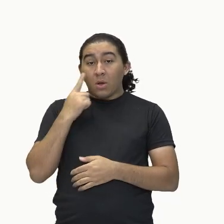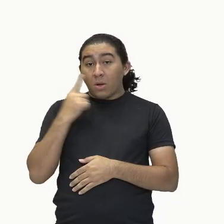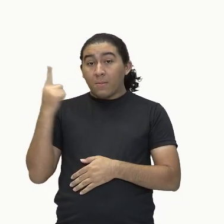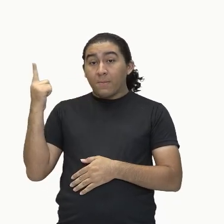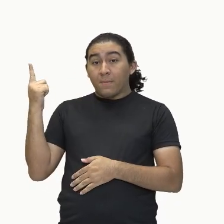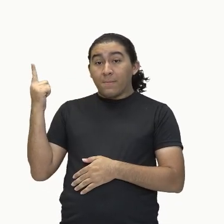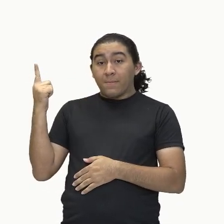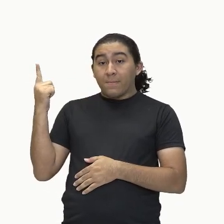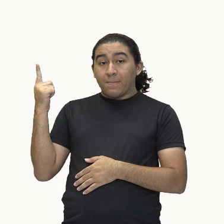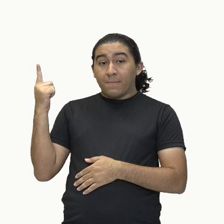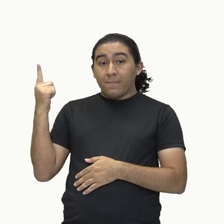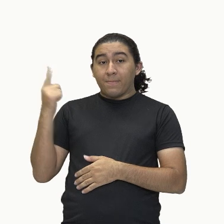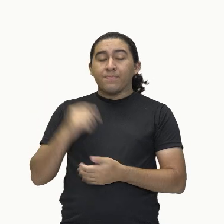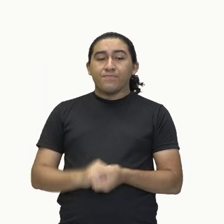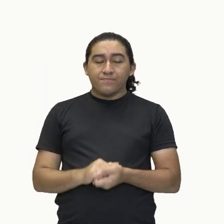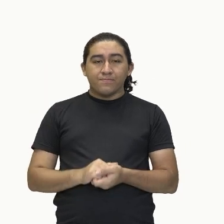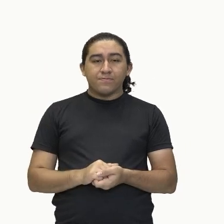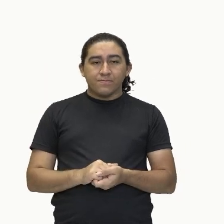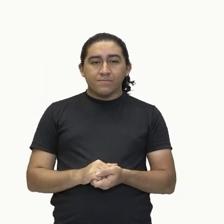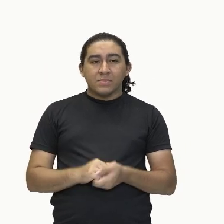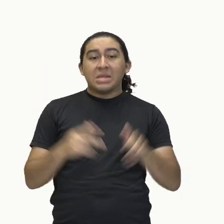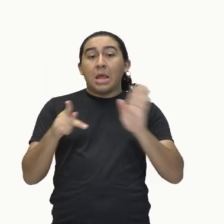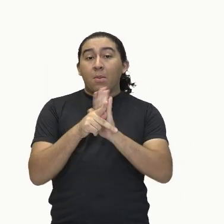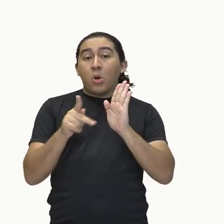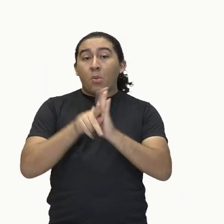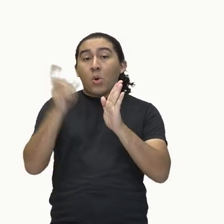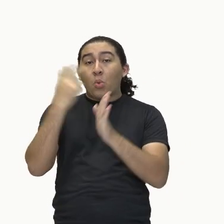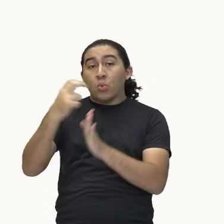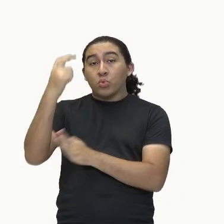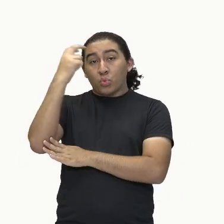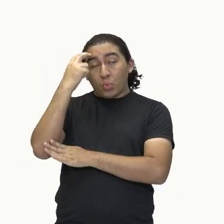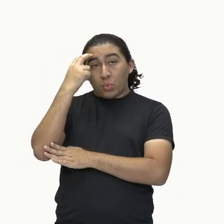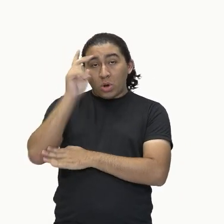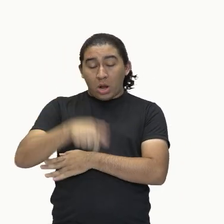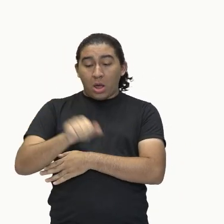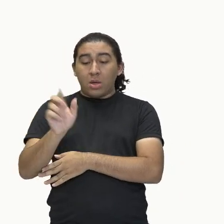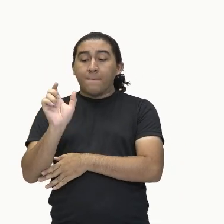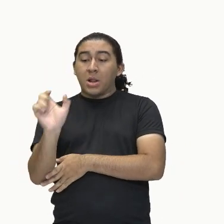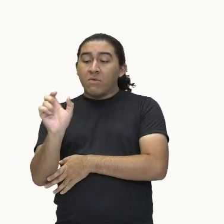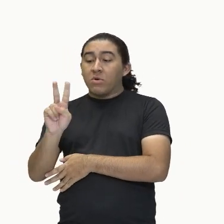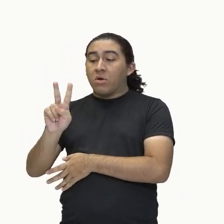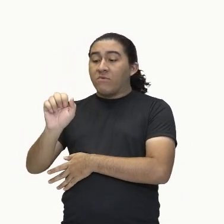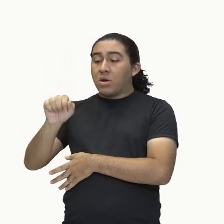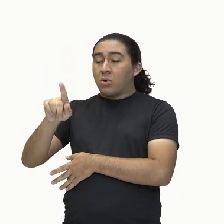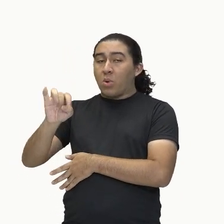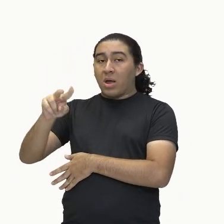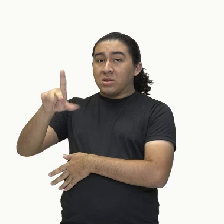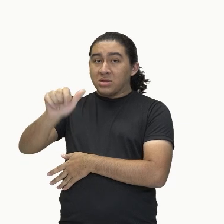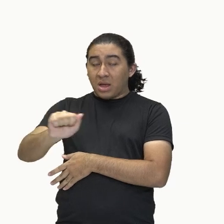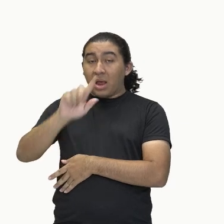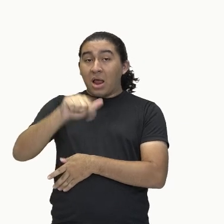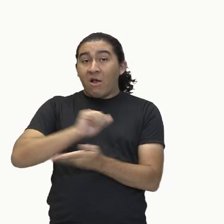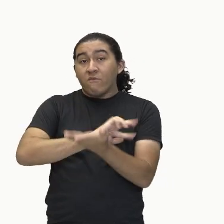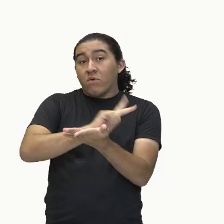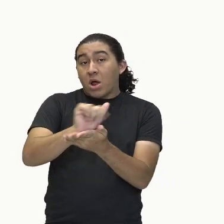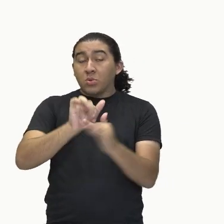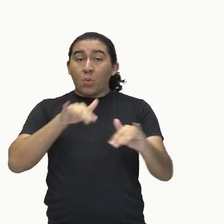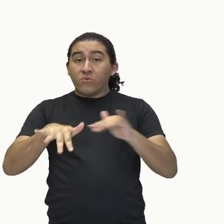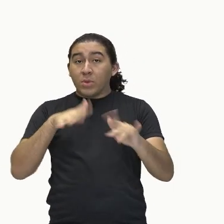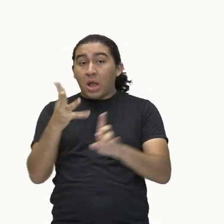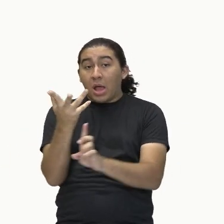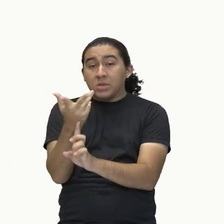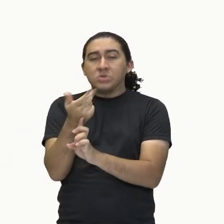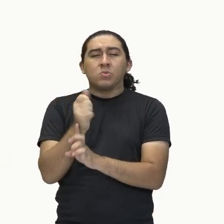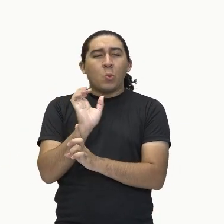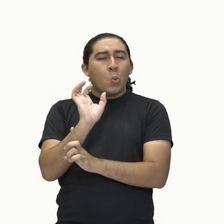as vanguardas culturais representam um conjunto de movimentos artísticos que